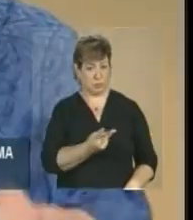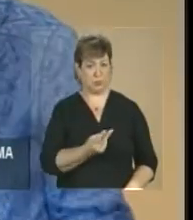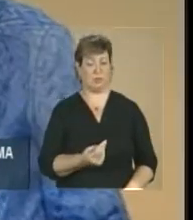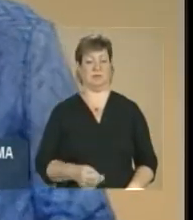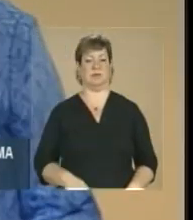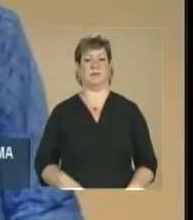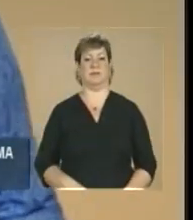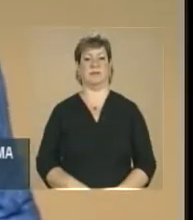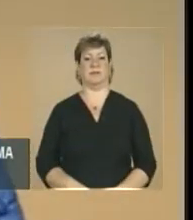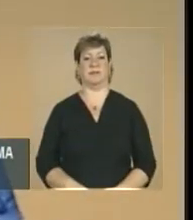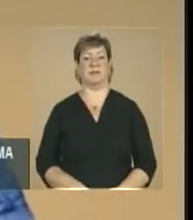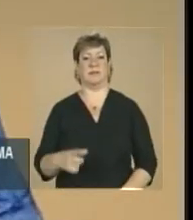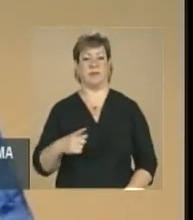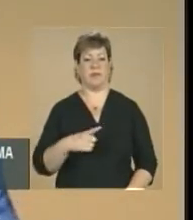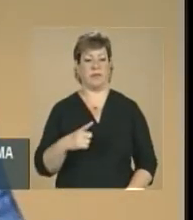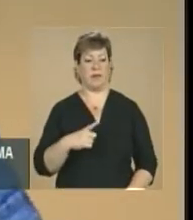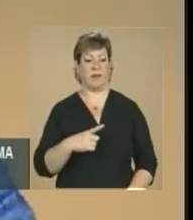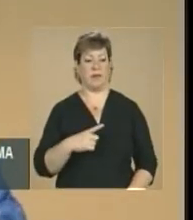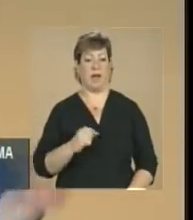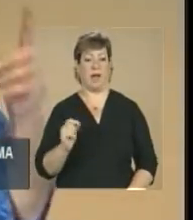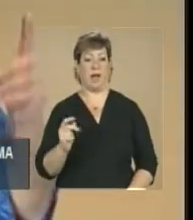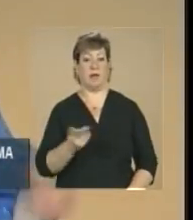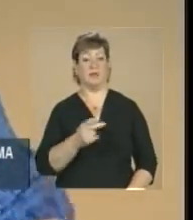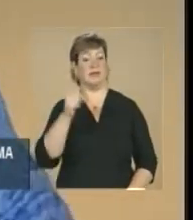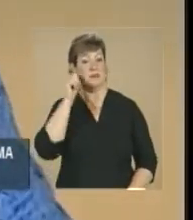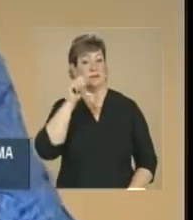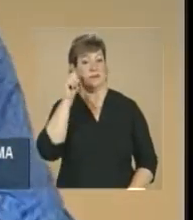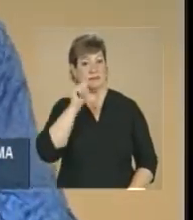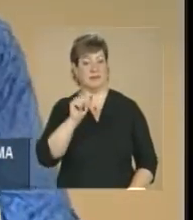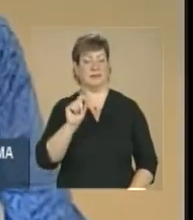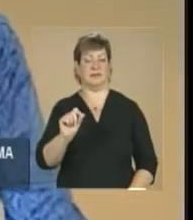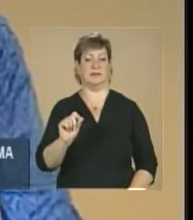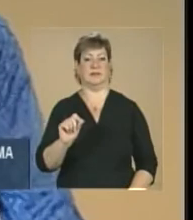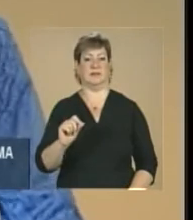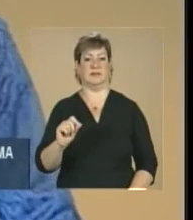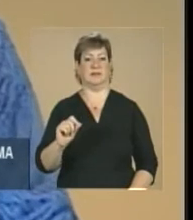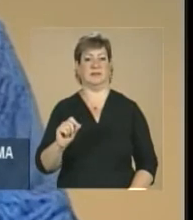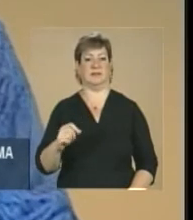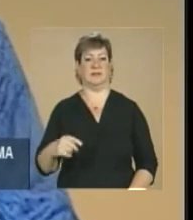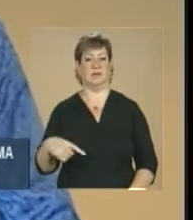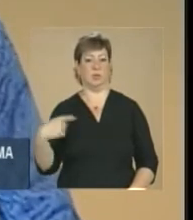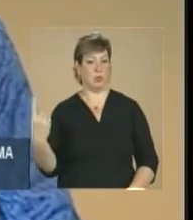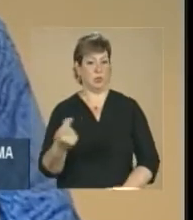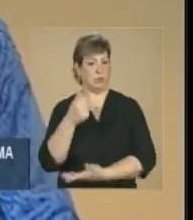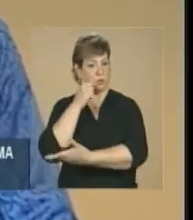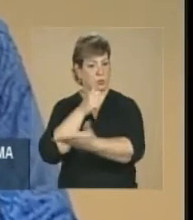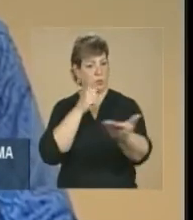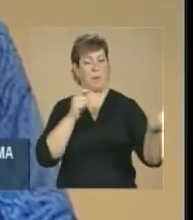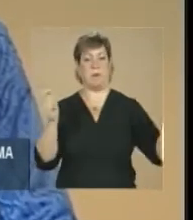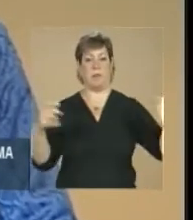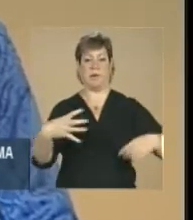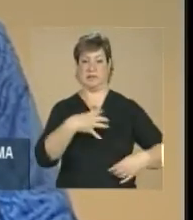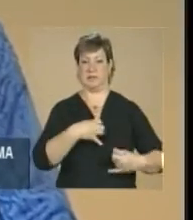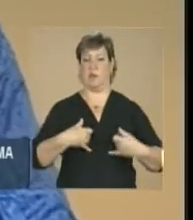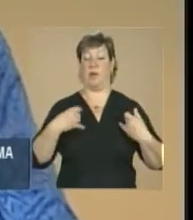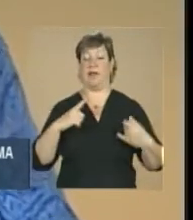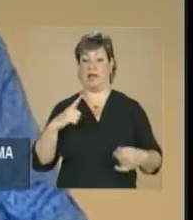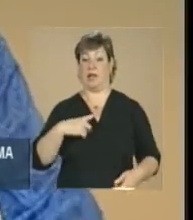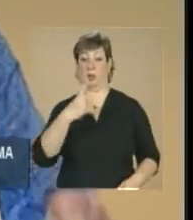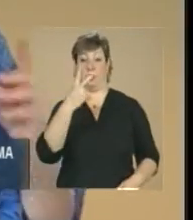Duas presidentas. As companheiras aqui presentes podem ficar muito orgulhosas. Tem